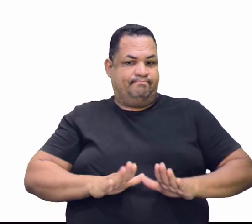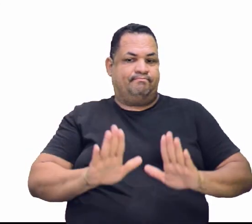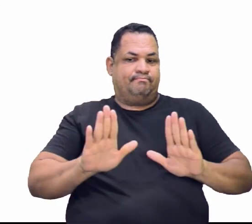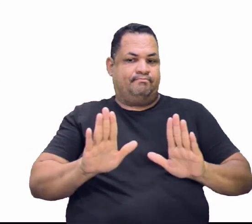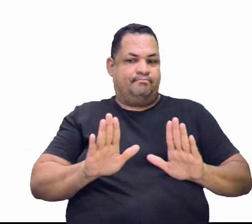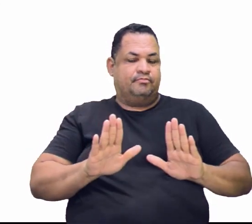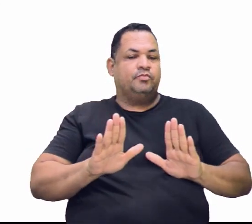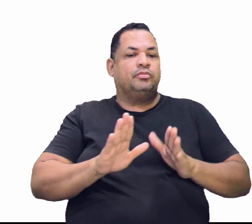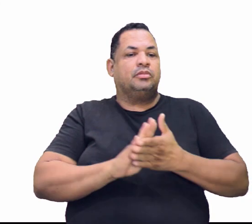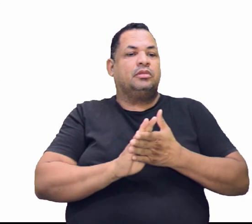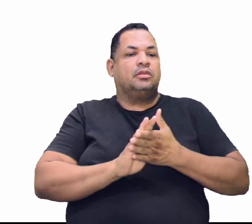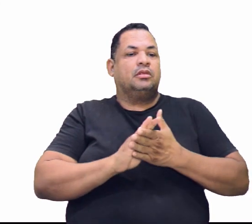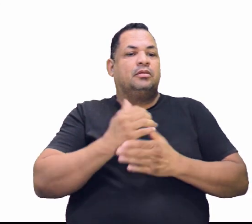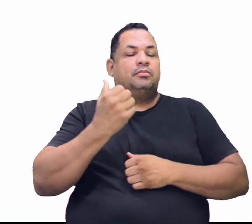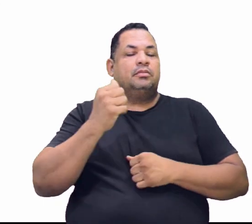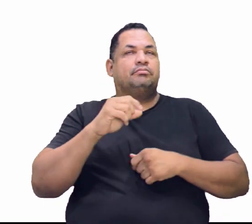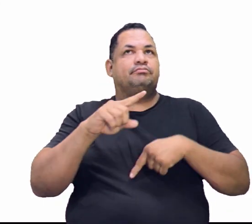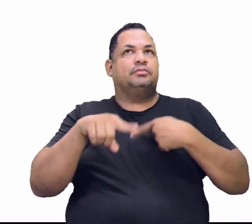em